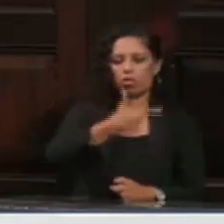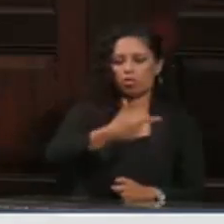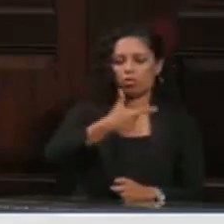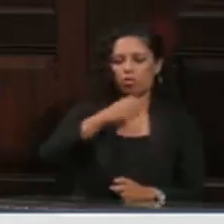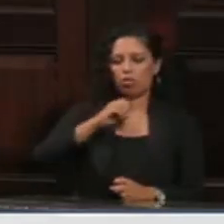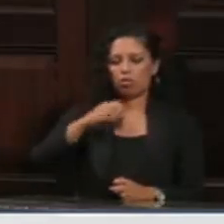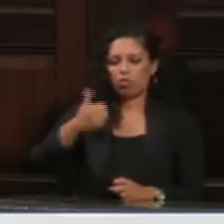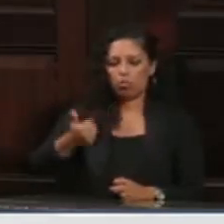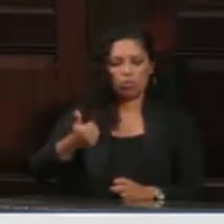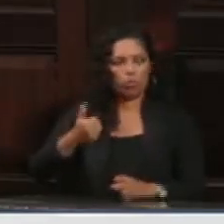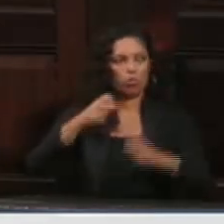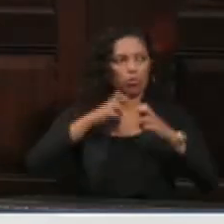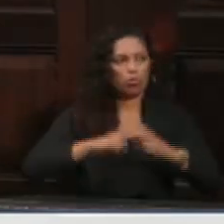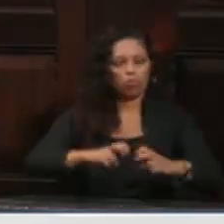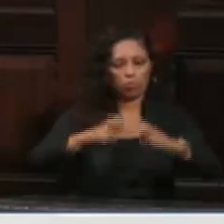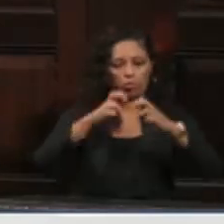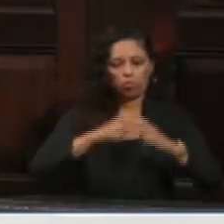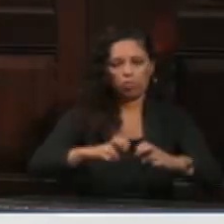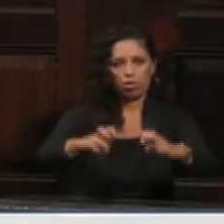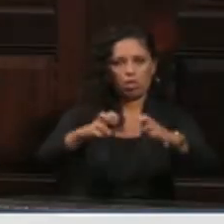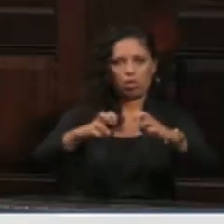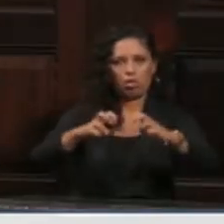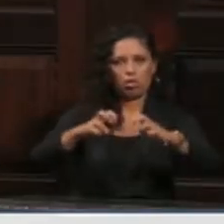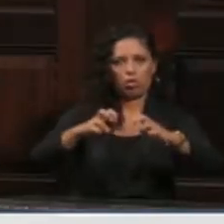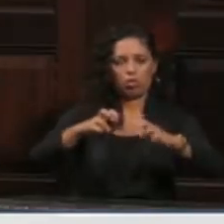que circulam atualmente no Rio de Janeiro,